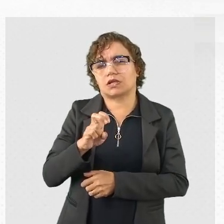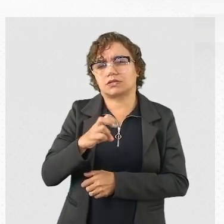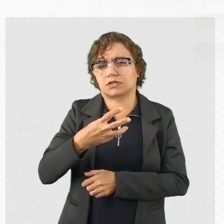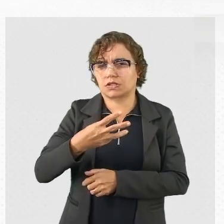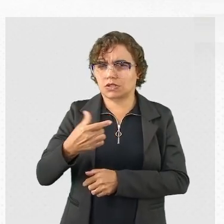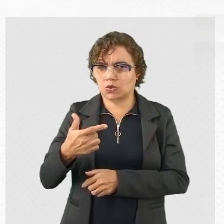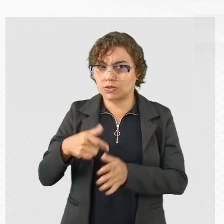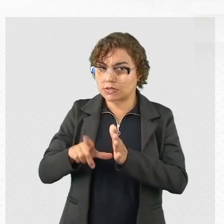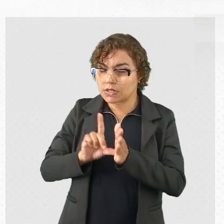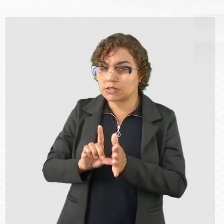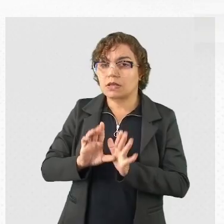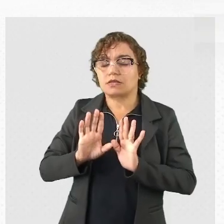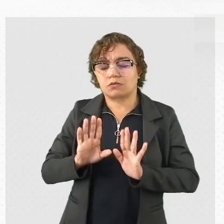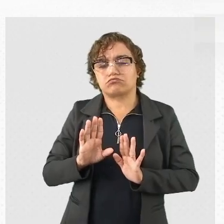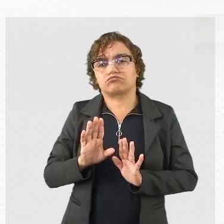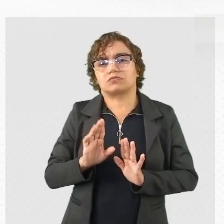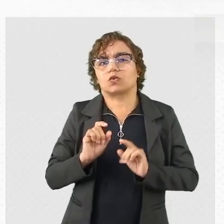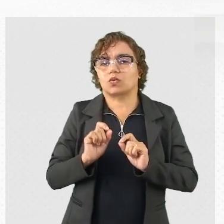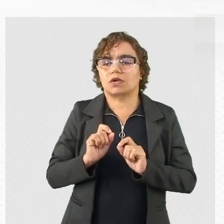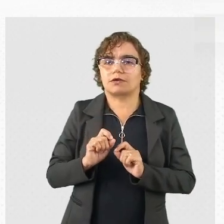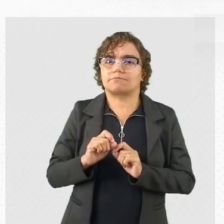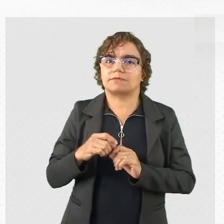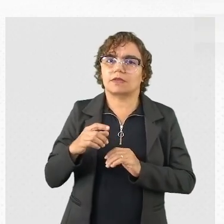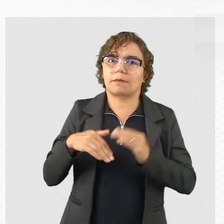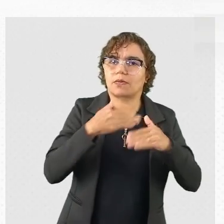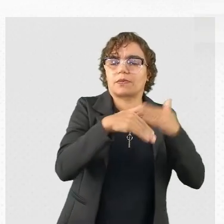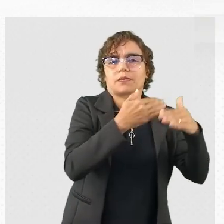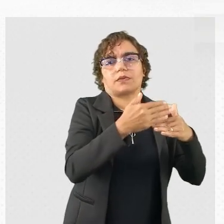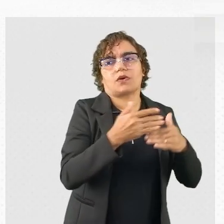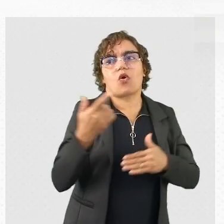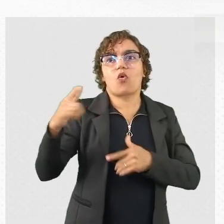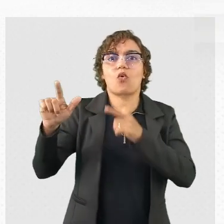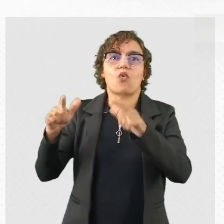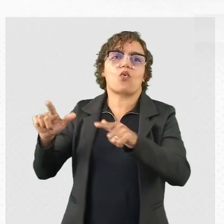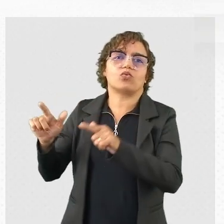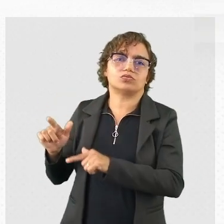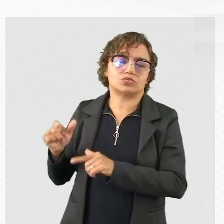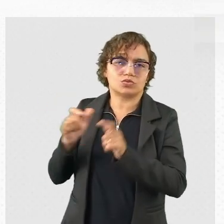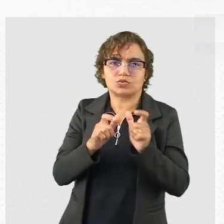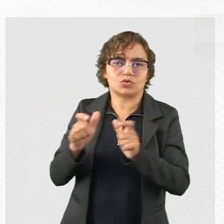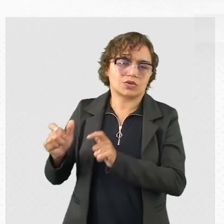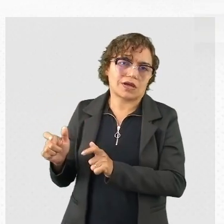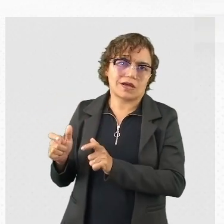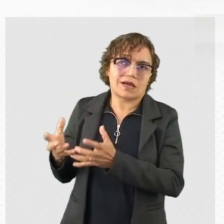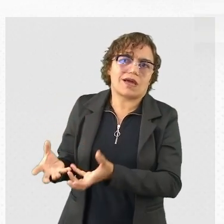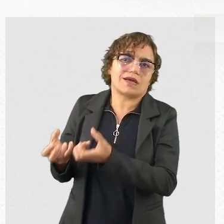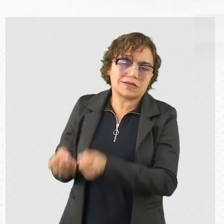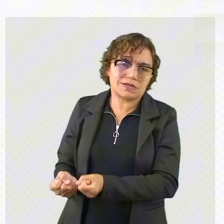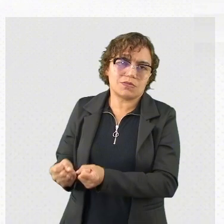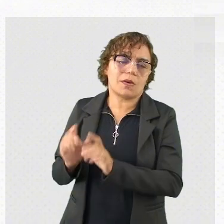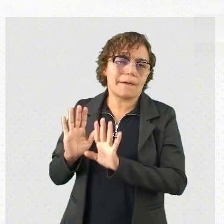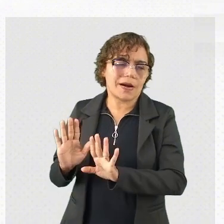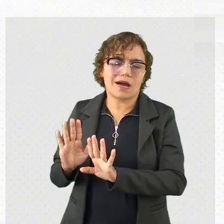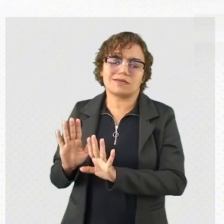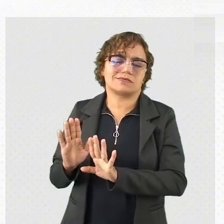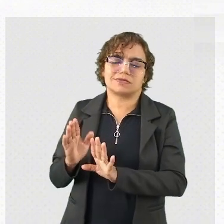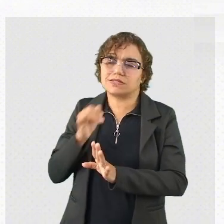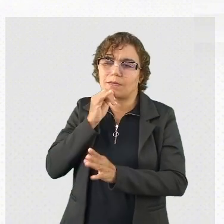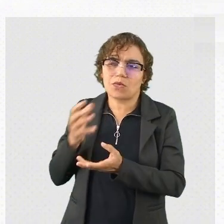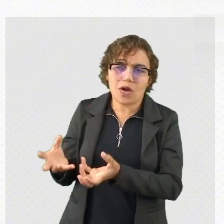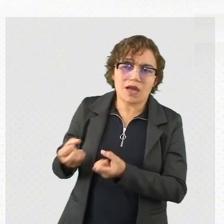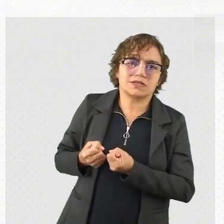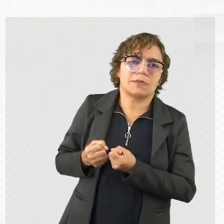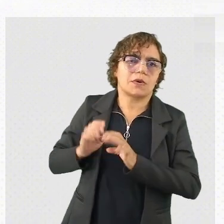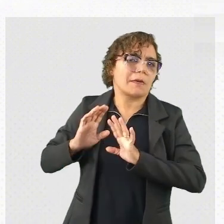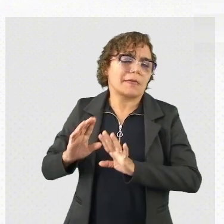1532, e elas são as que prosperam. O restante eles vinham, recebiam, mas eles não tinham, de fato, né, a execução